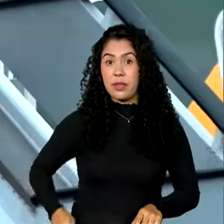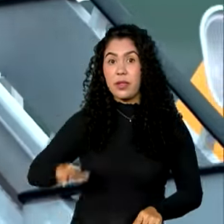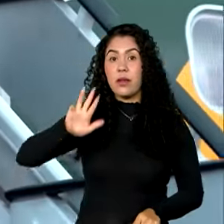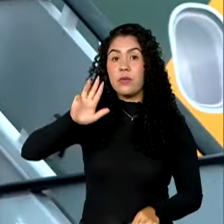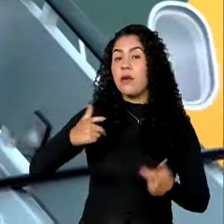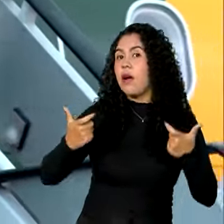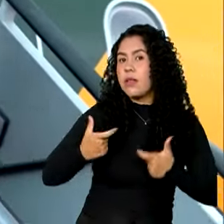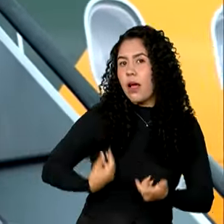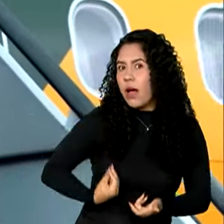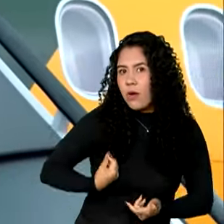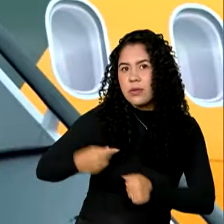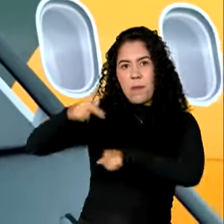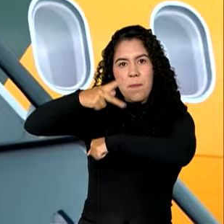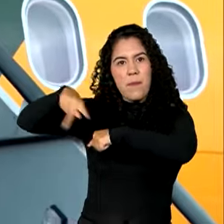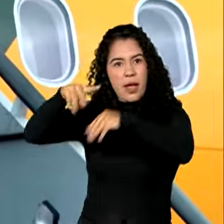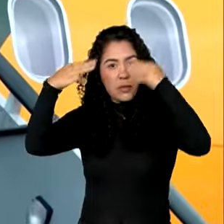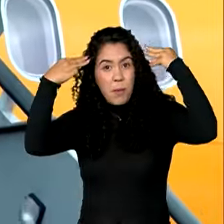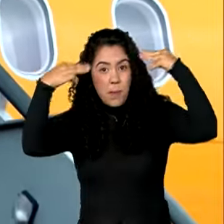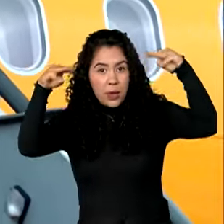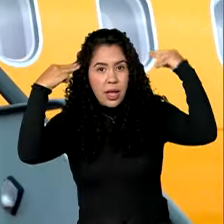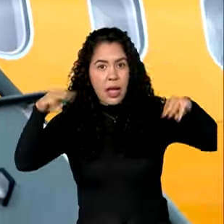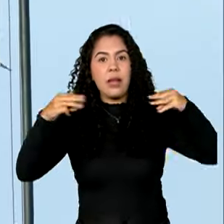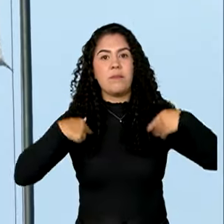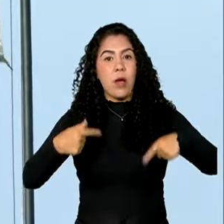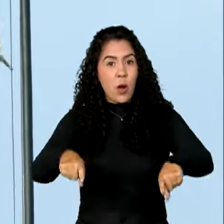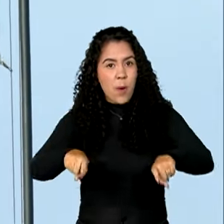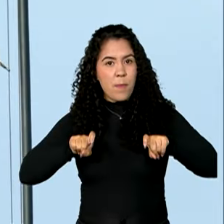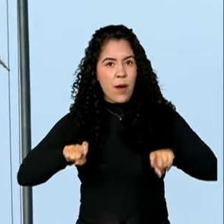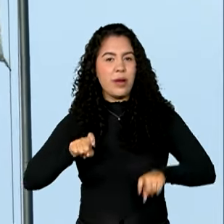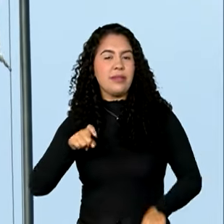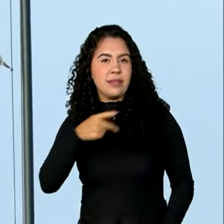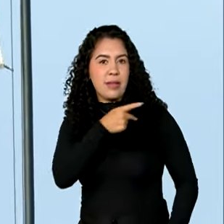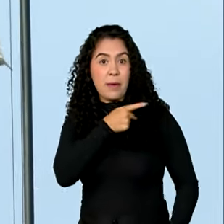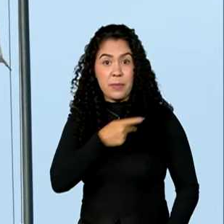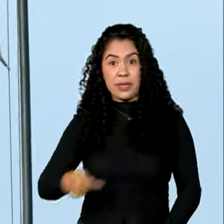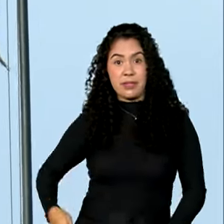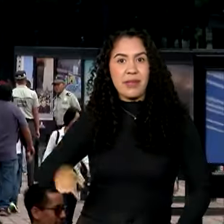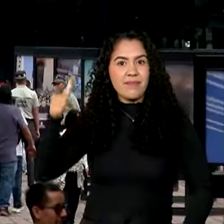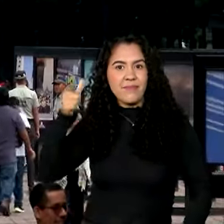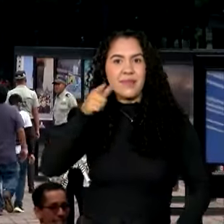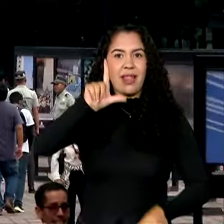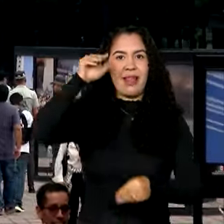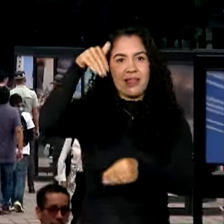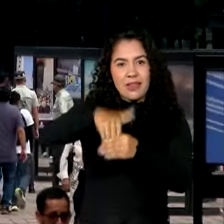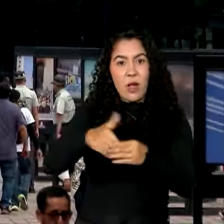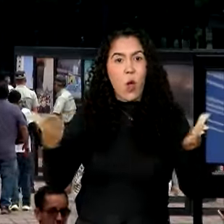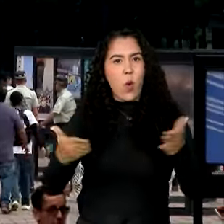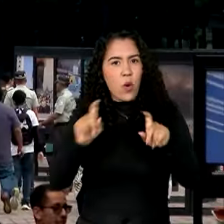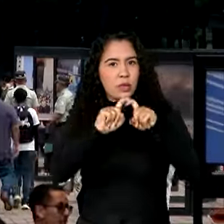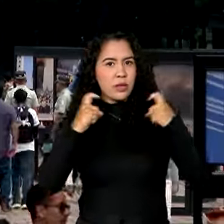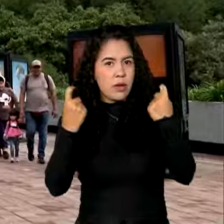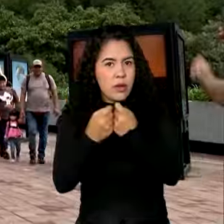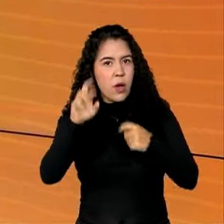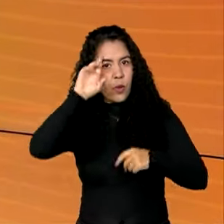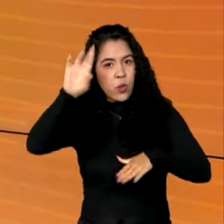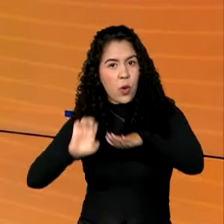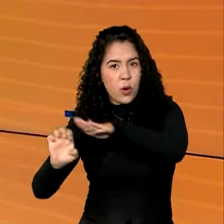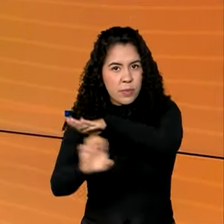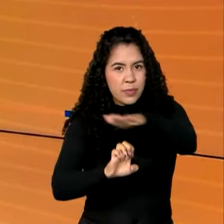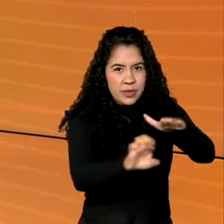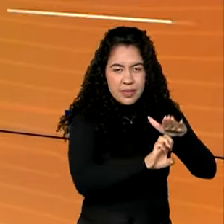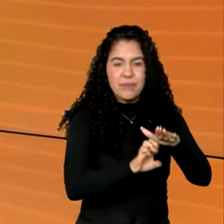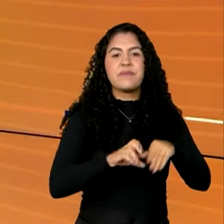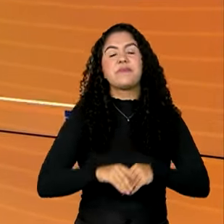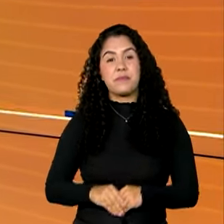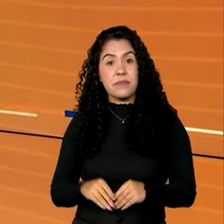do México para posse amanhã da presidente eleita do país. Hoje tem reunião com empresários mexicanos. E